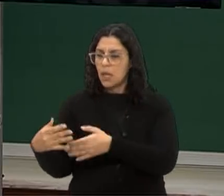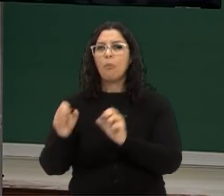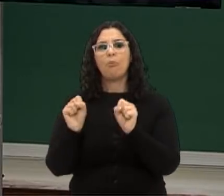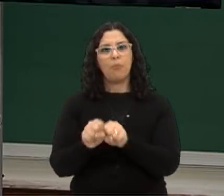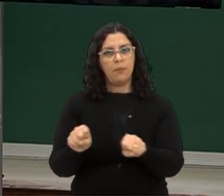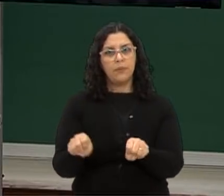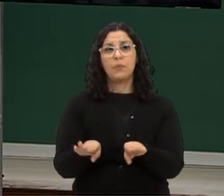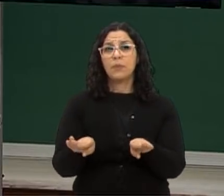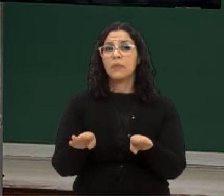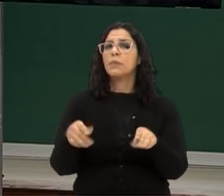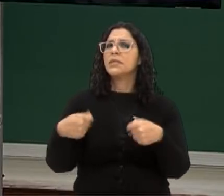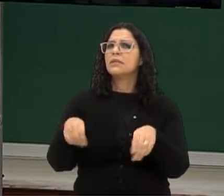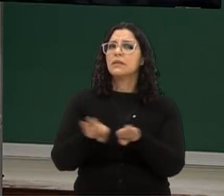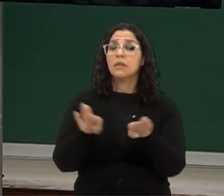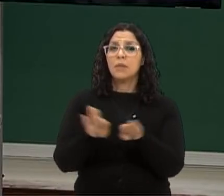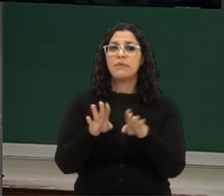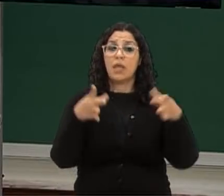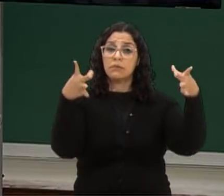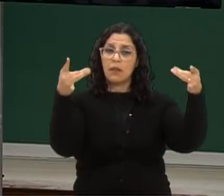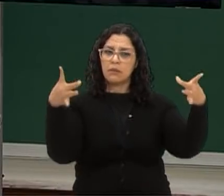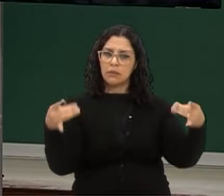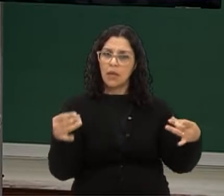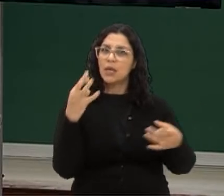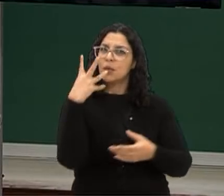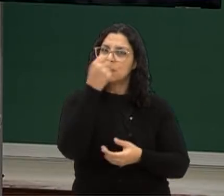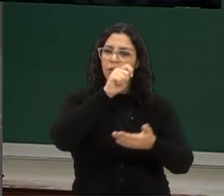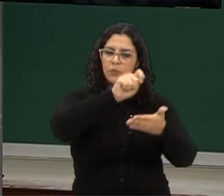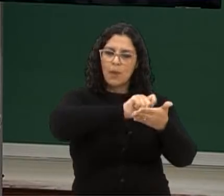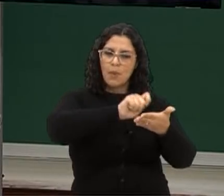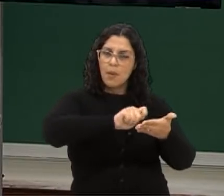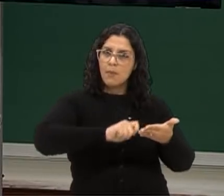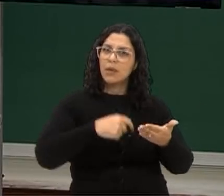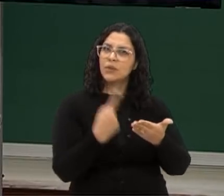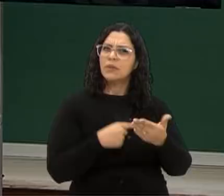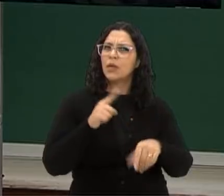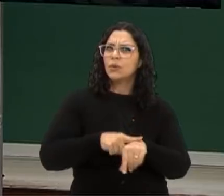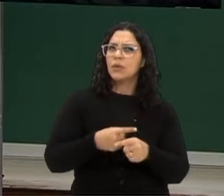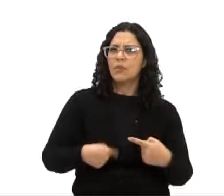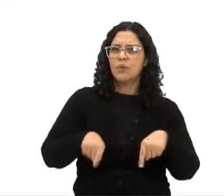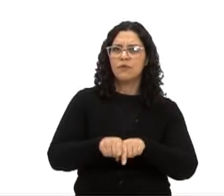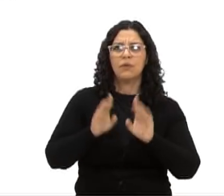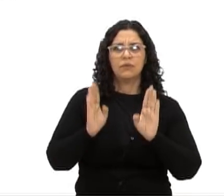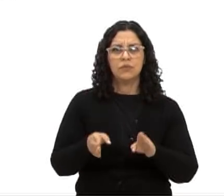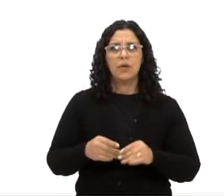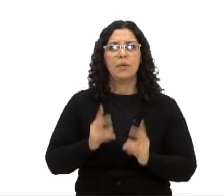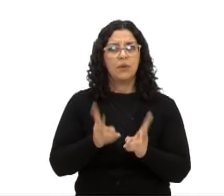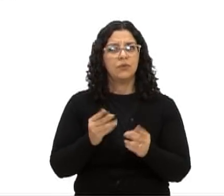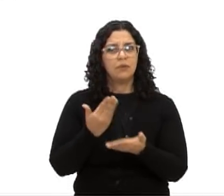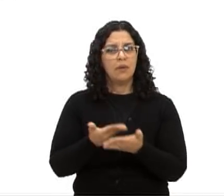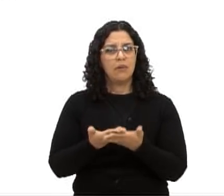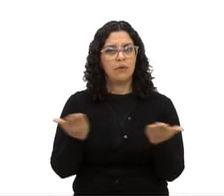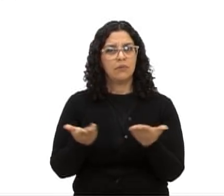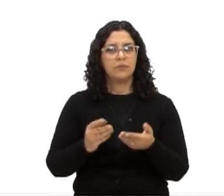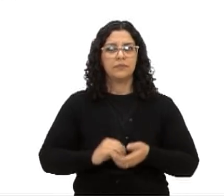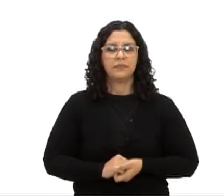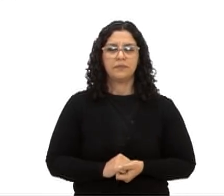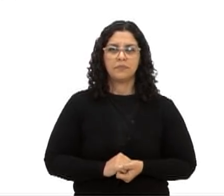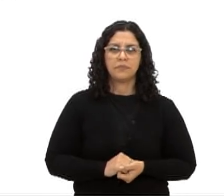se for corrido, deixe ele bem especificado e bem bonitinho no seu caderno. Dá um tempinho para você e a gente já volta para continuar na sala de hoje.